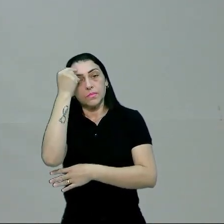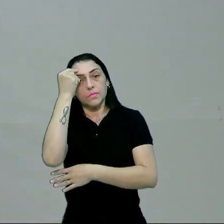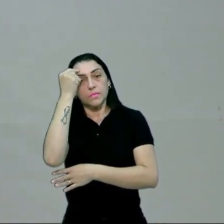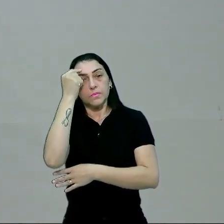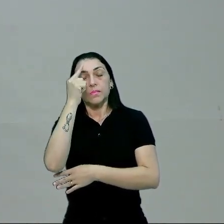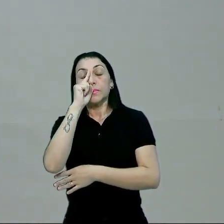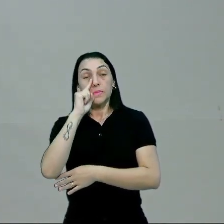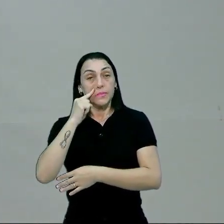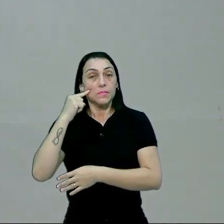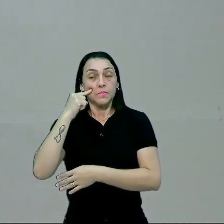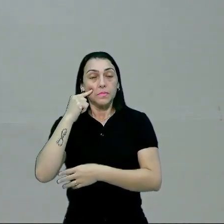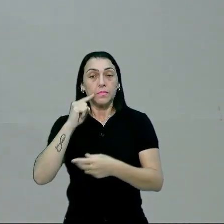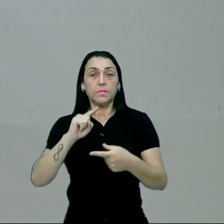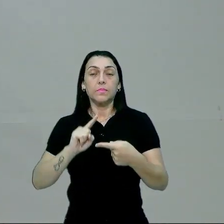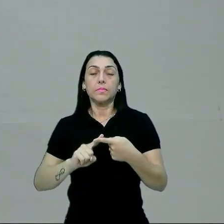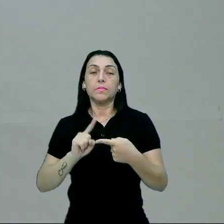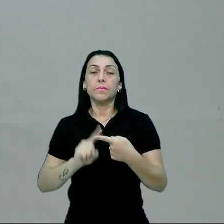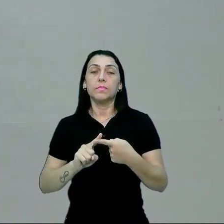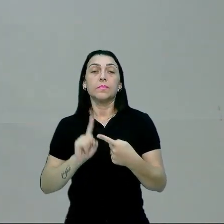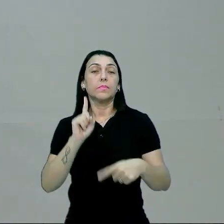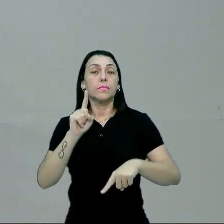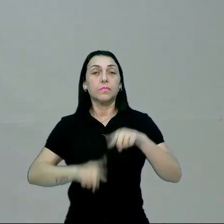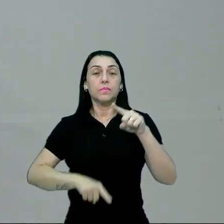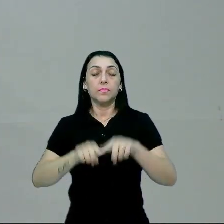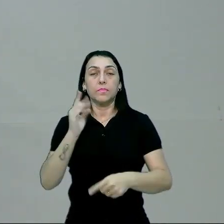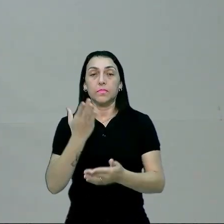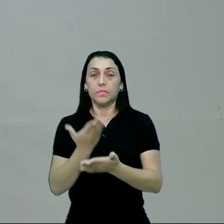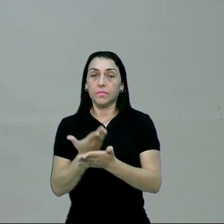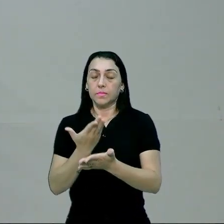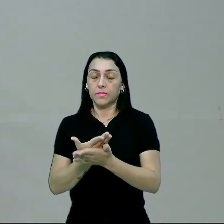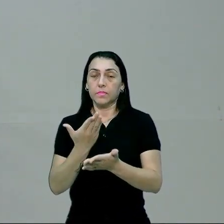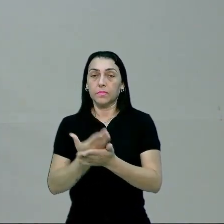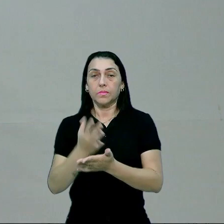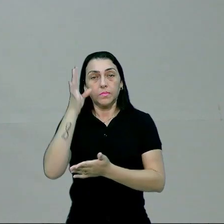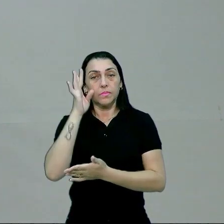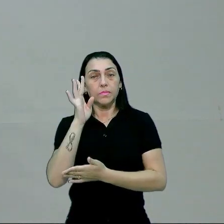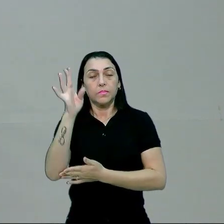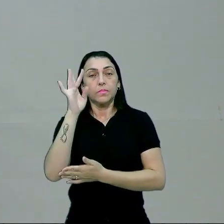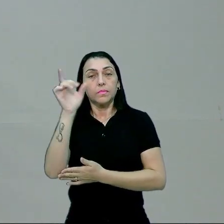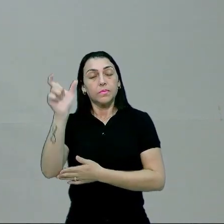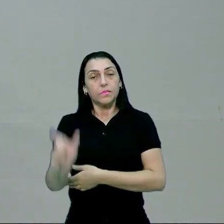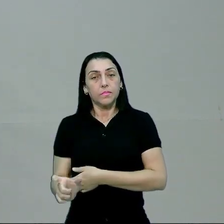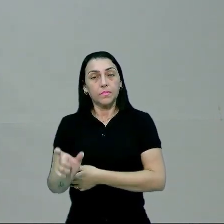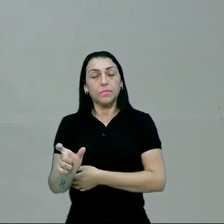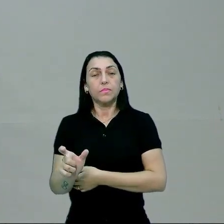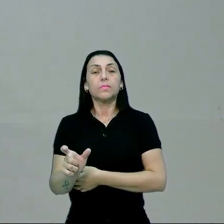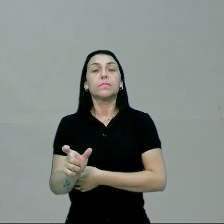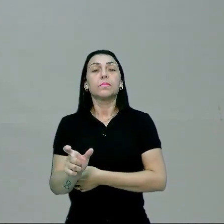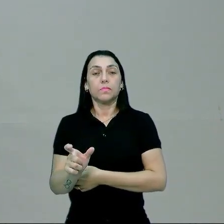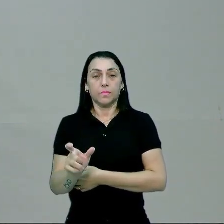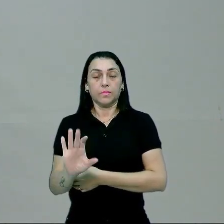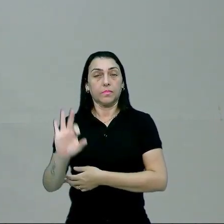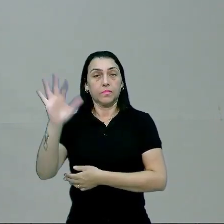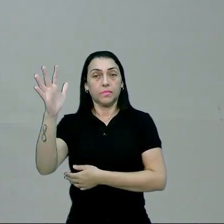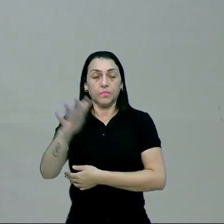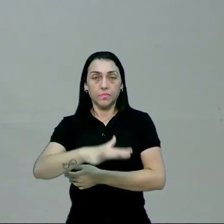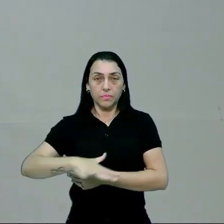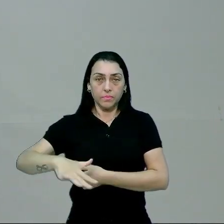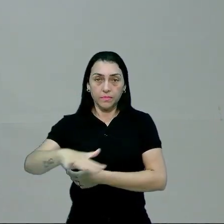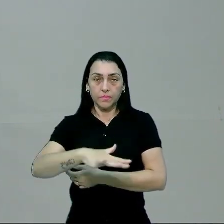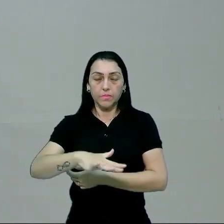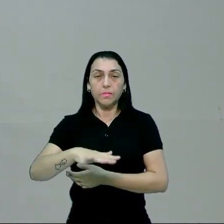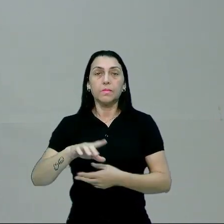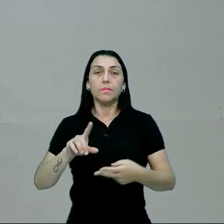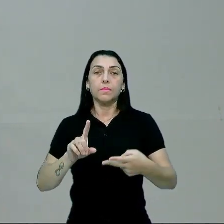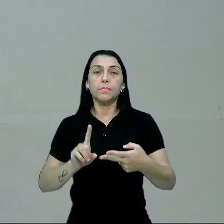Émile Durkheim, sendo que o objeto de estudo para esse teórico foi denominado de fato social,